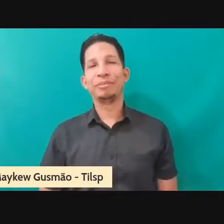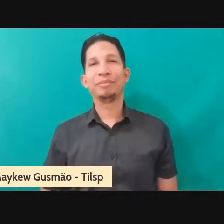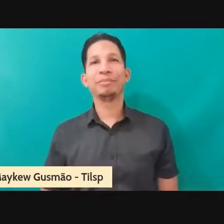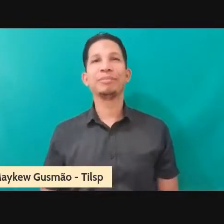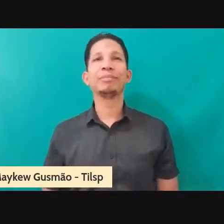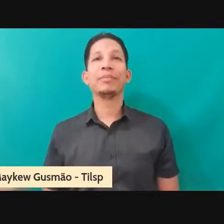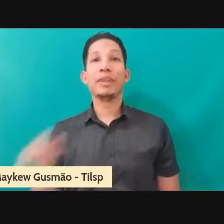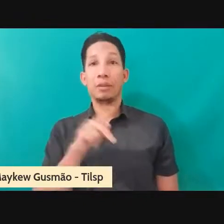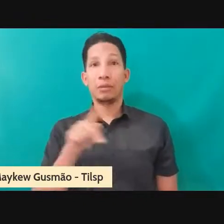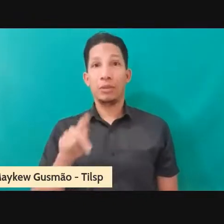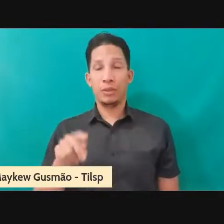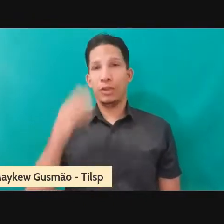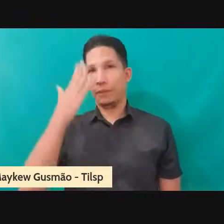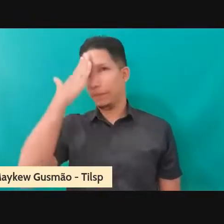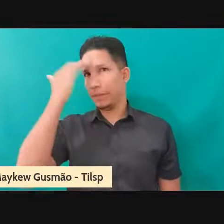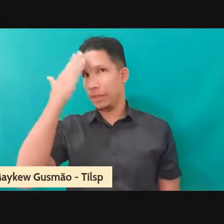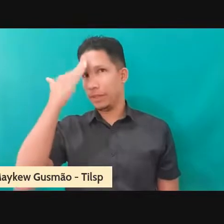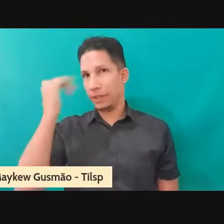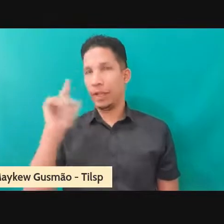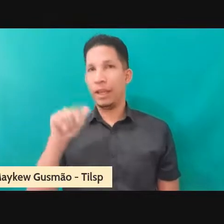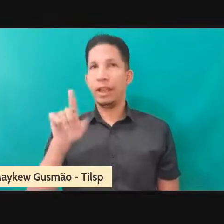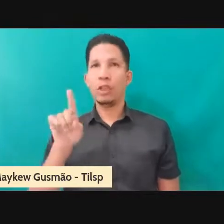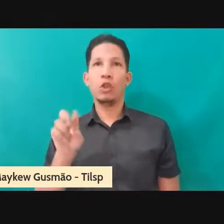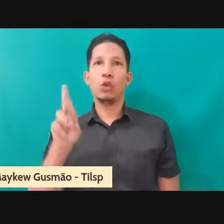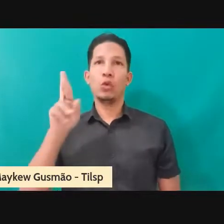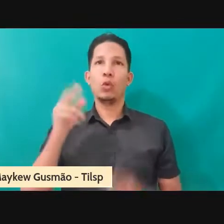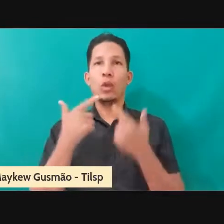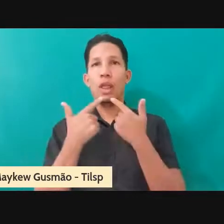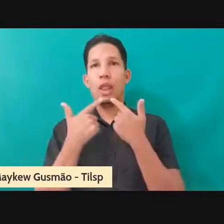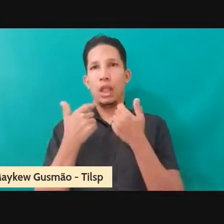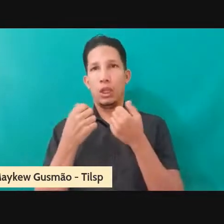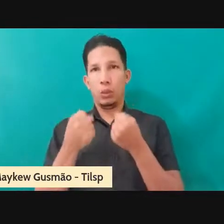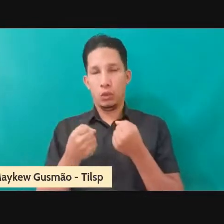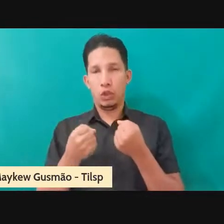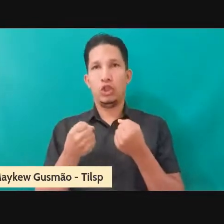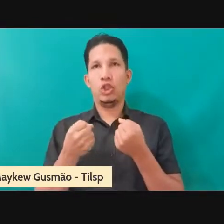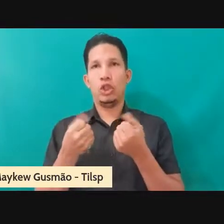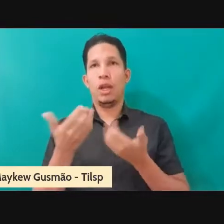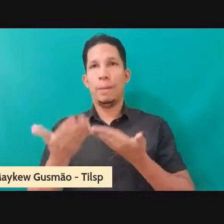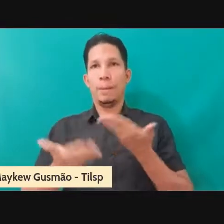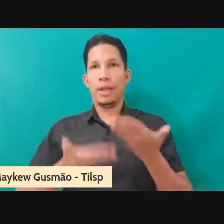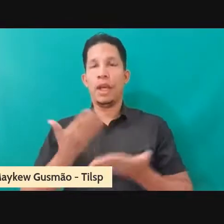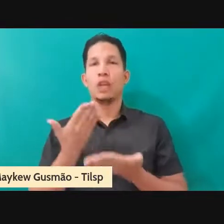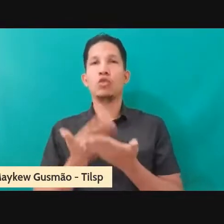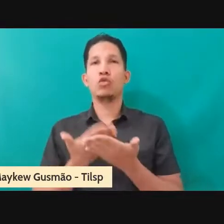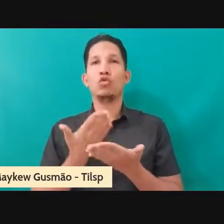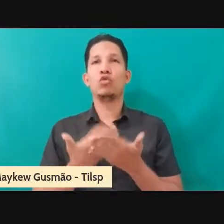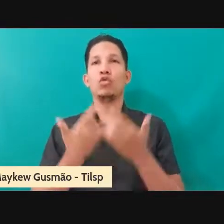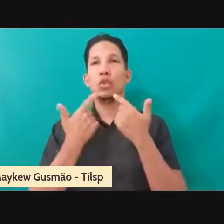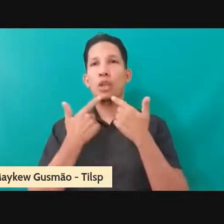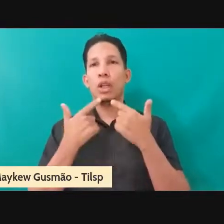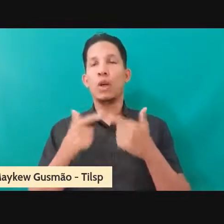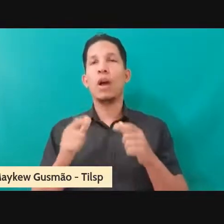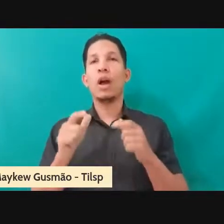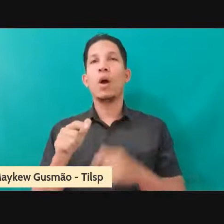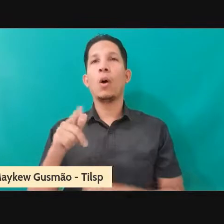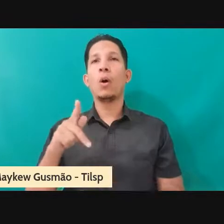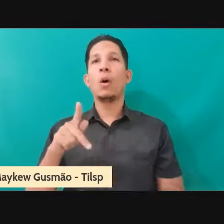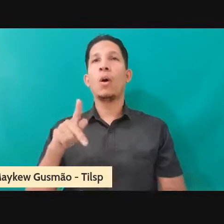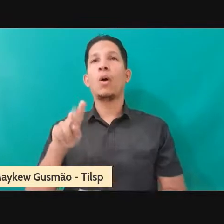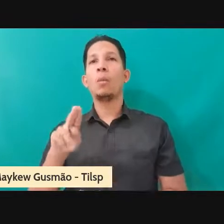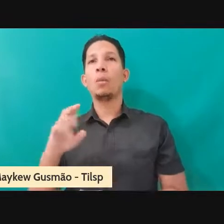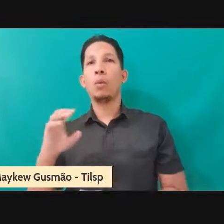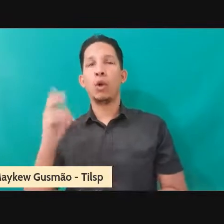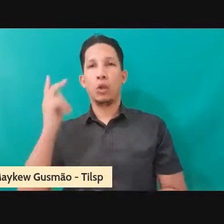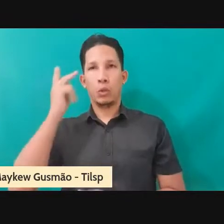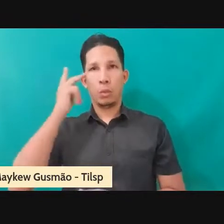Vânia é doutora em Linguística Aplicada, Estudos da Linguagem, pela PUC São Paulo, mestre em